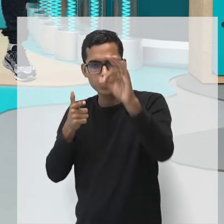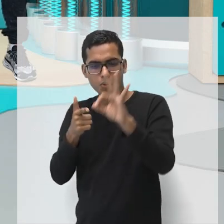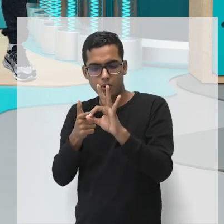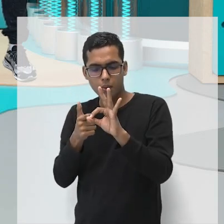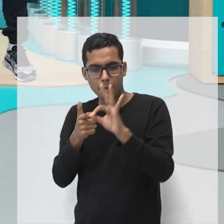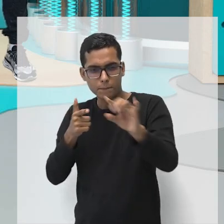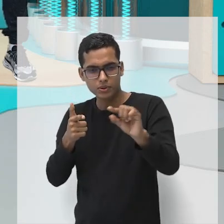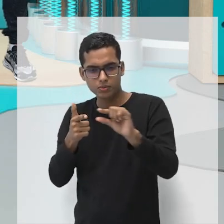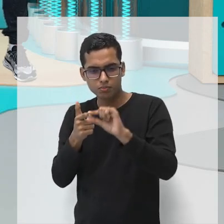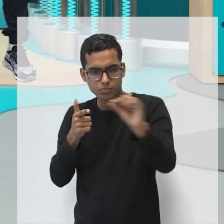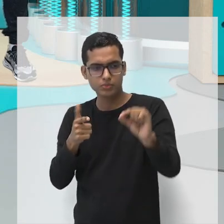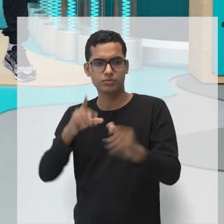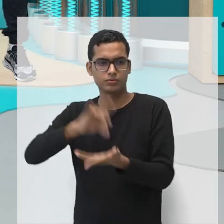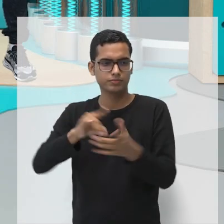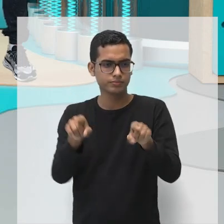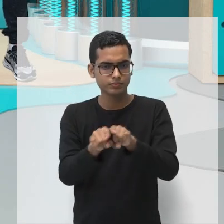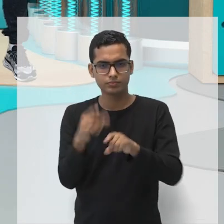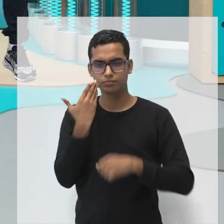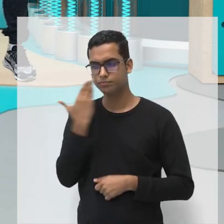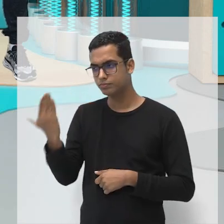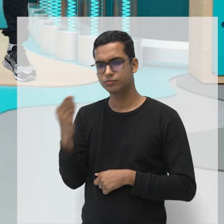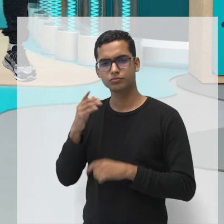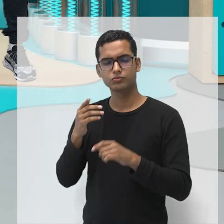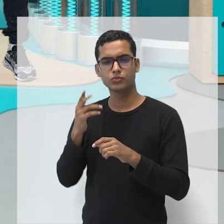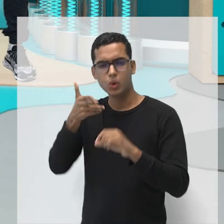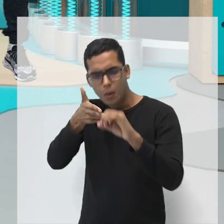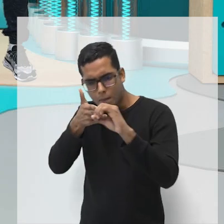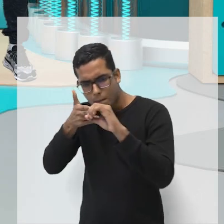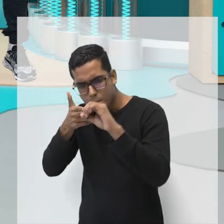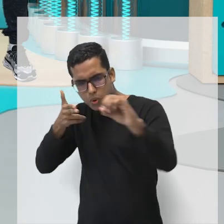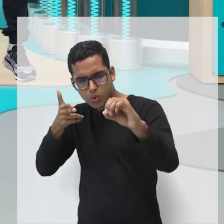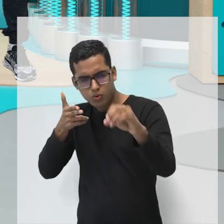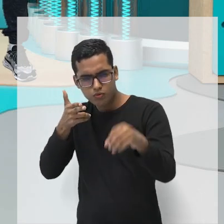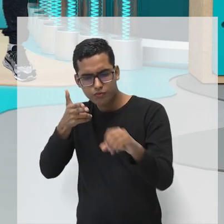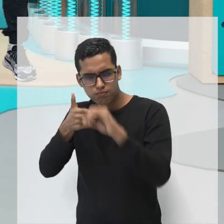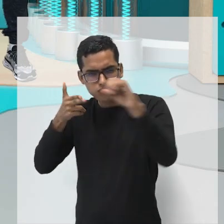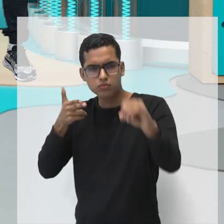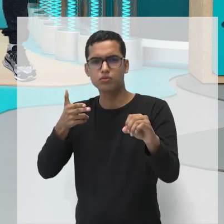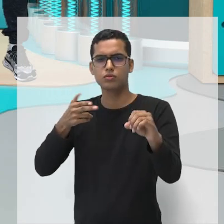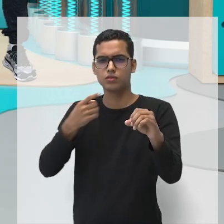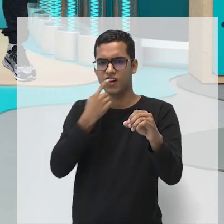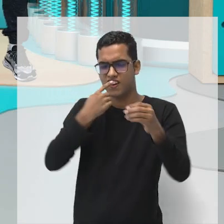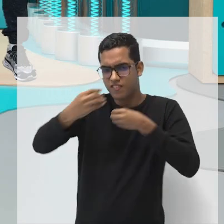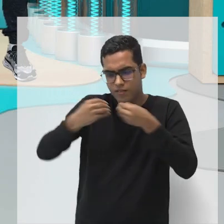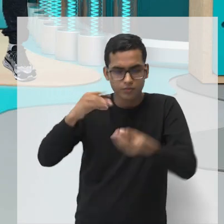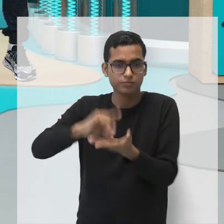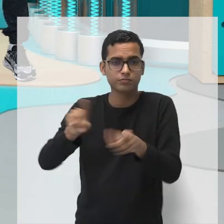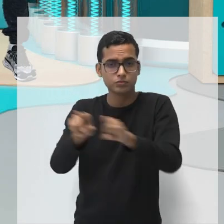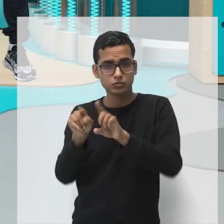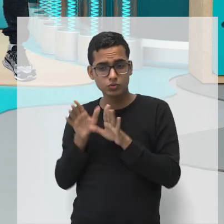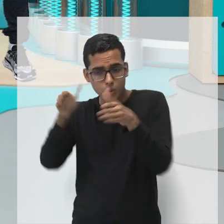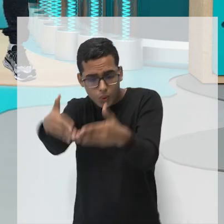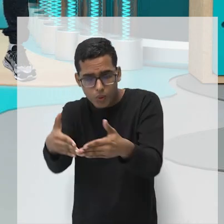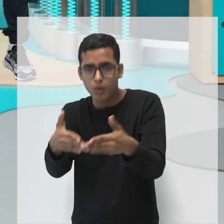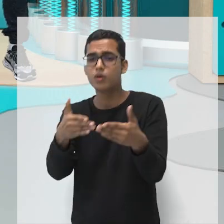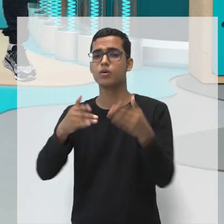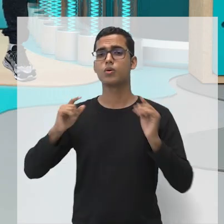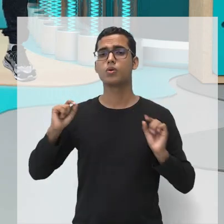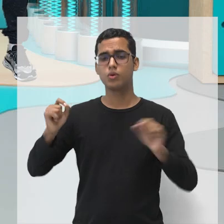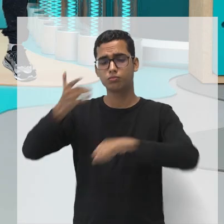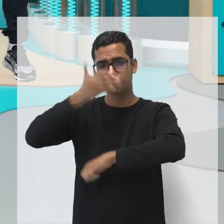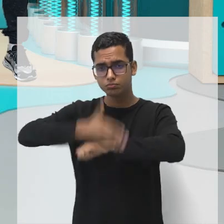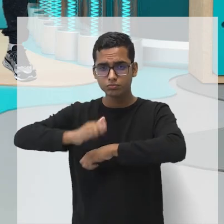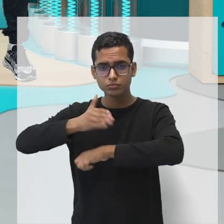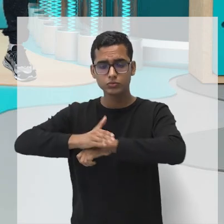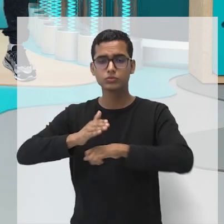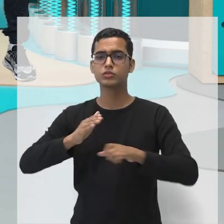sendo aproveitada, inclusive para esses fins, né? Para treinamentos aí mais direcionados, ele não foi idealizado